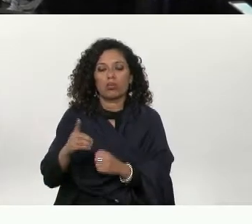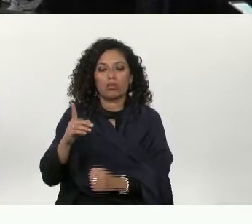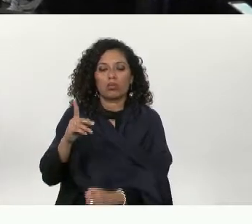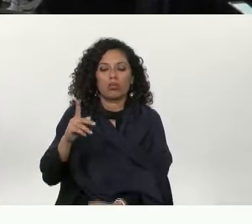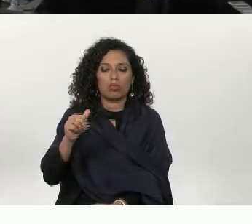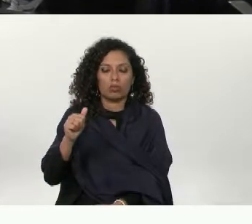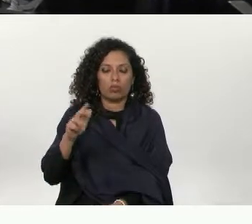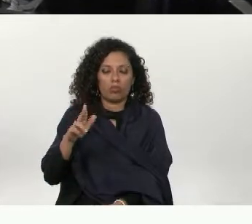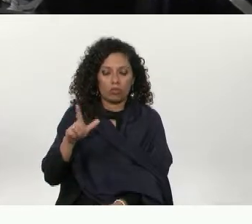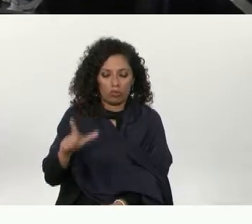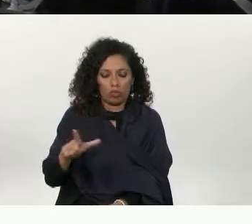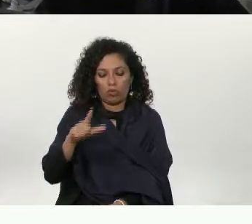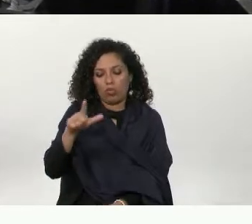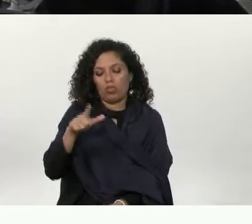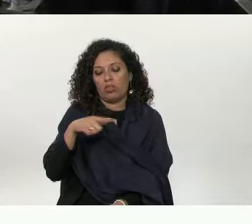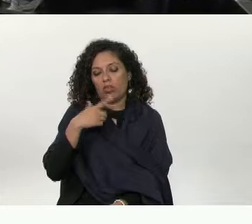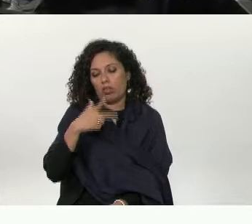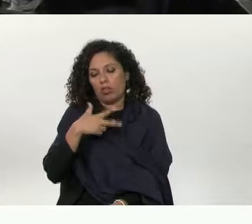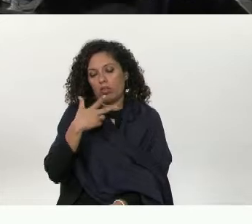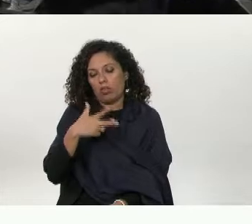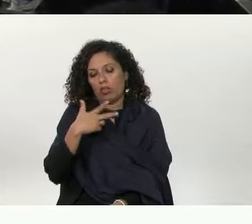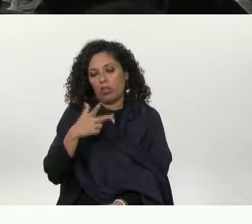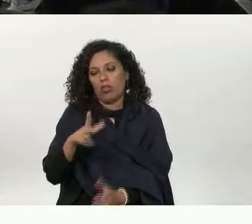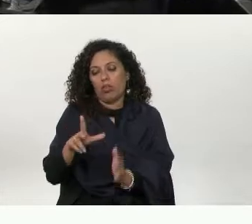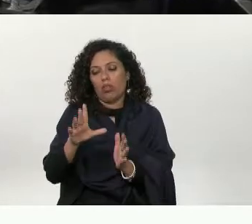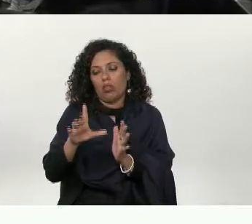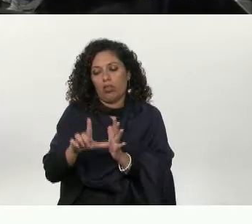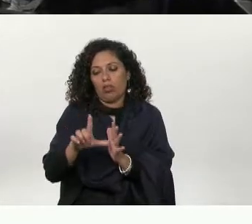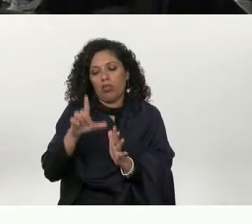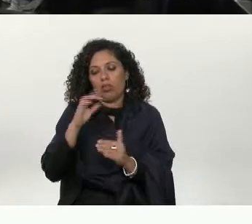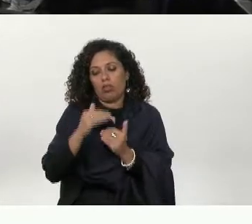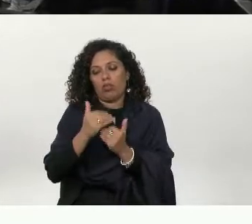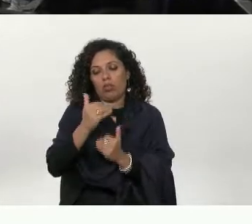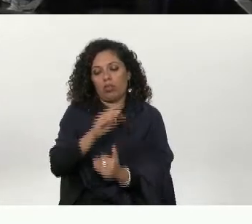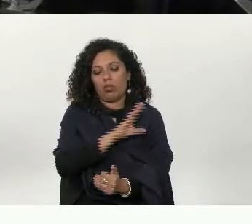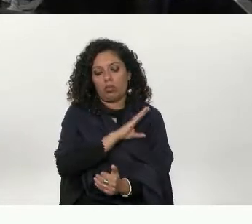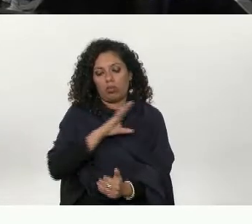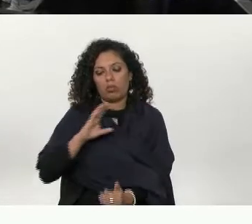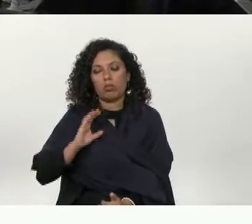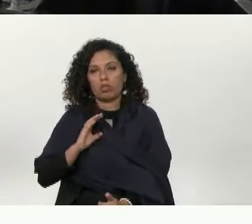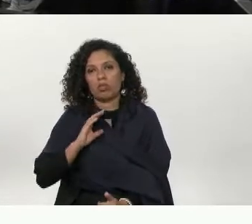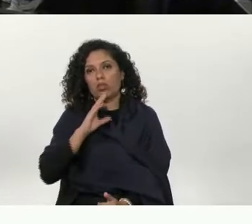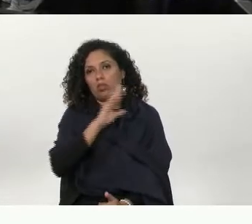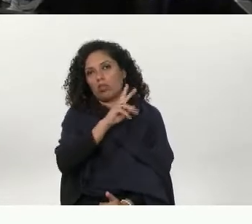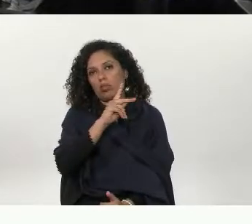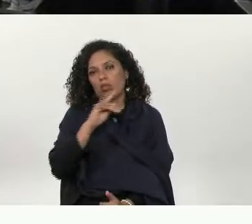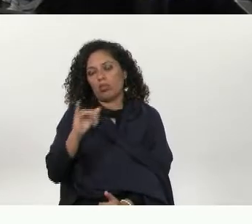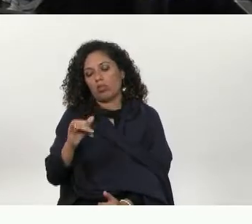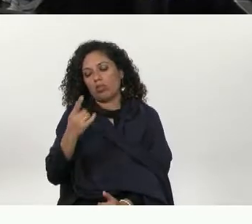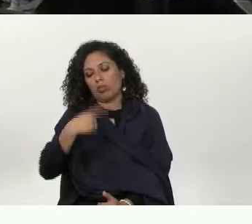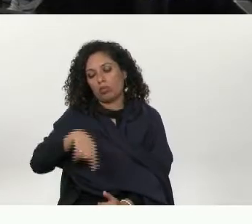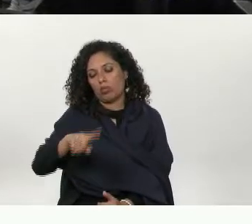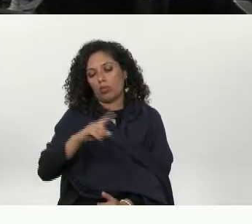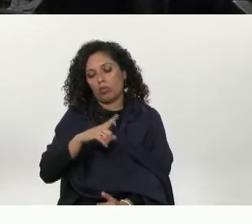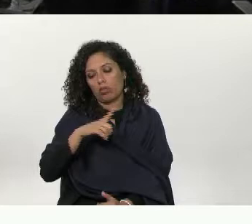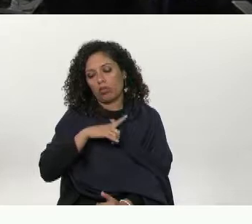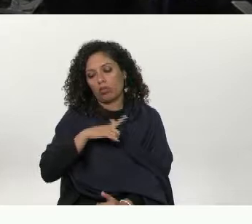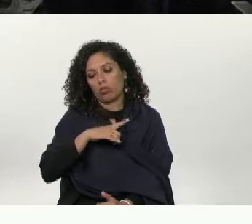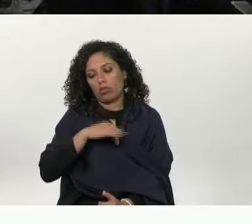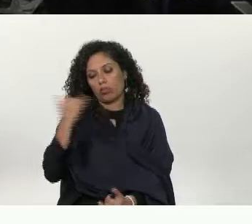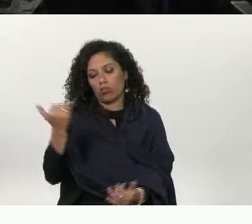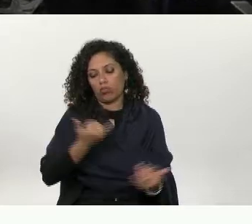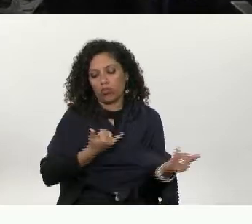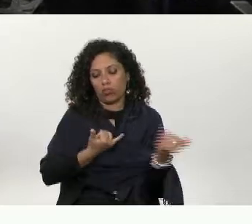alguns momentos, até antes de se instaurar essa CPI, nós recebemos várias